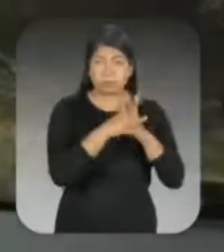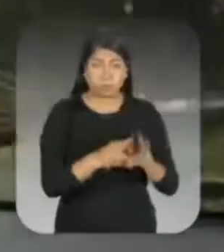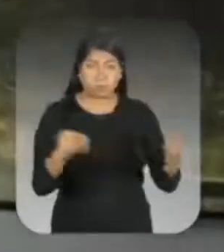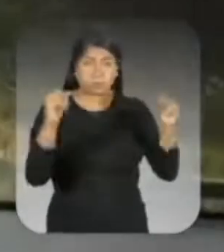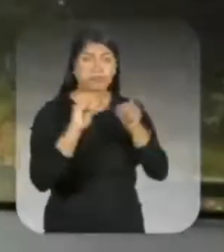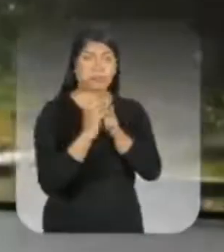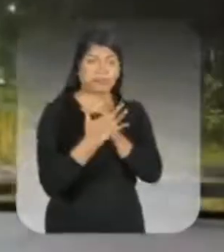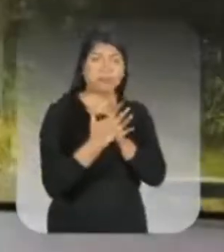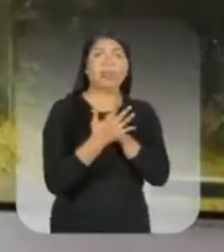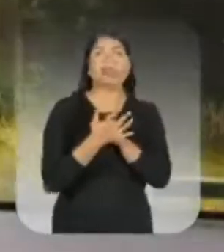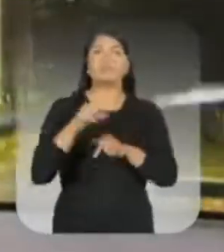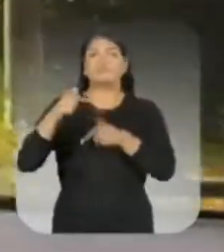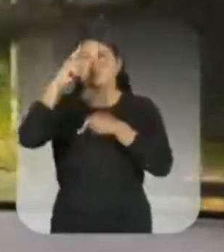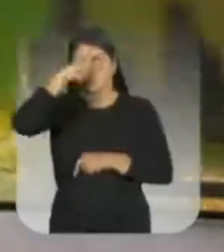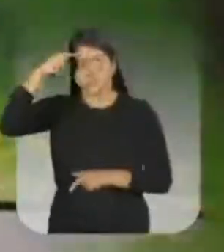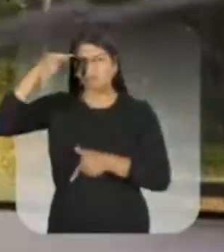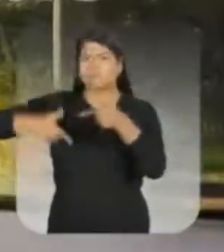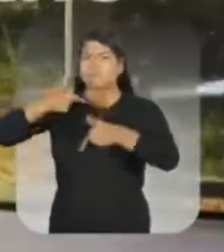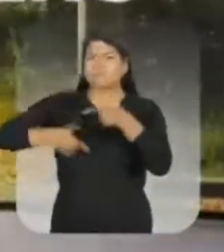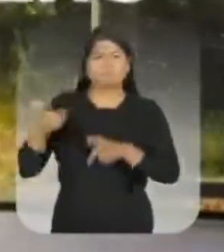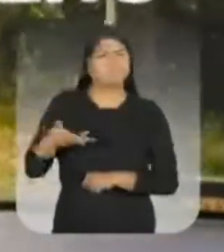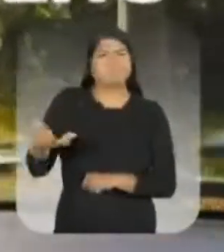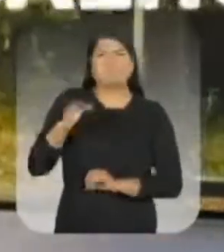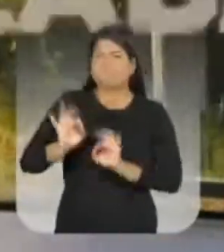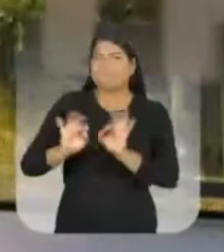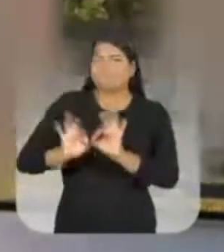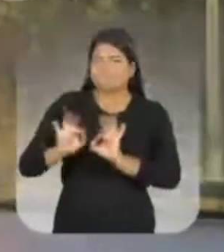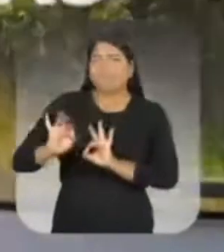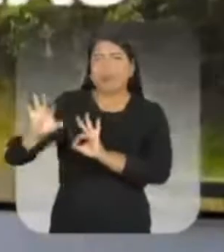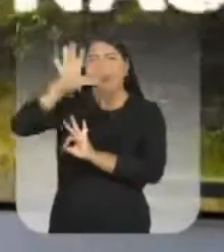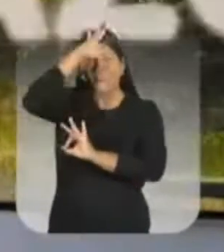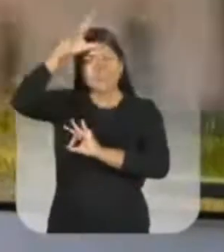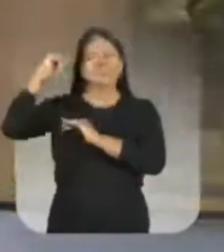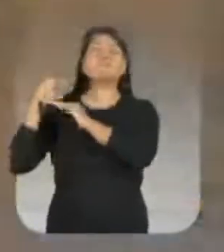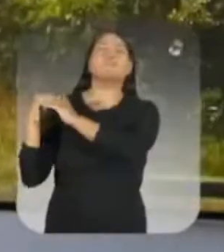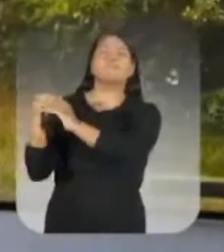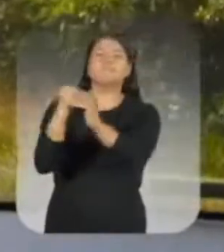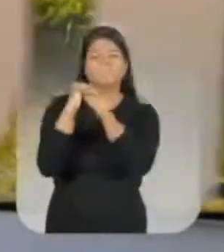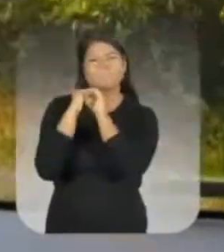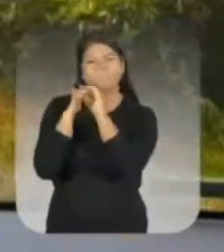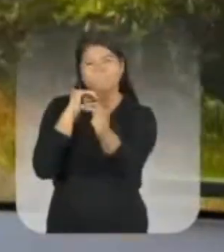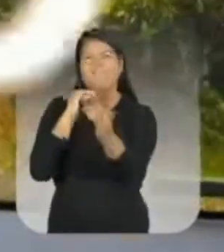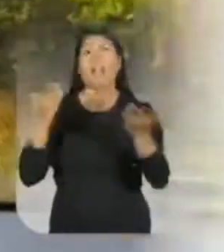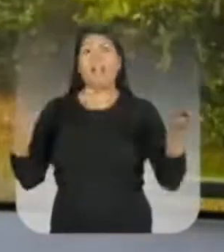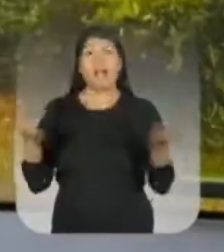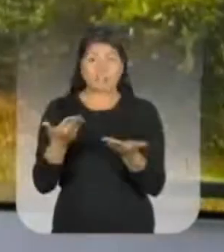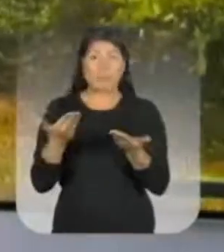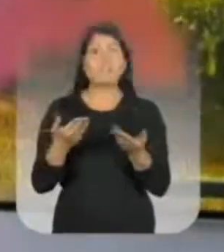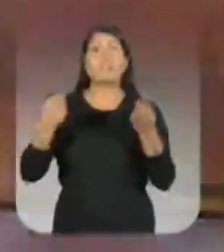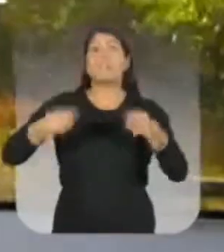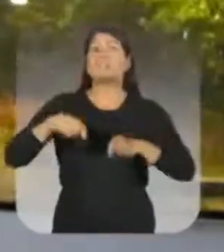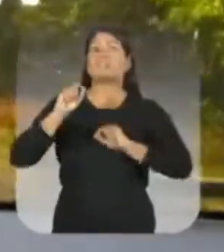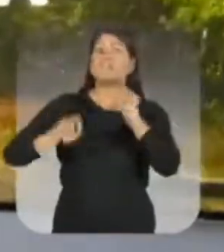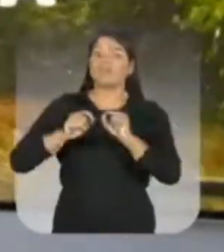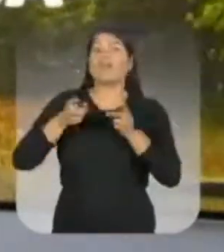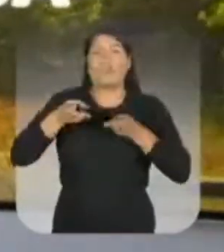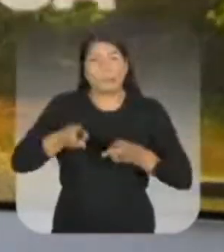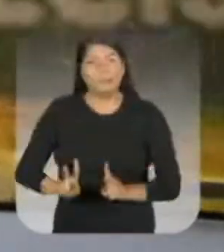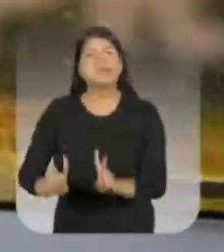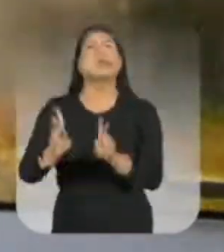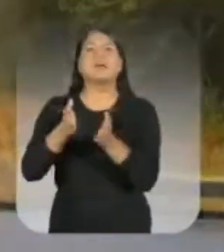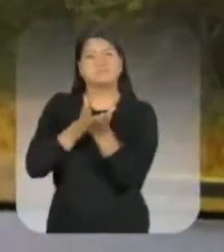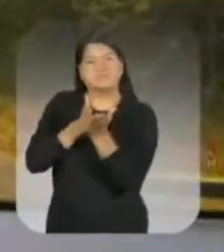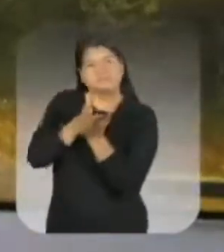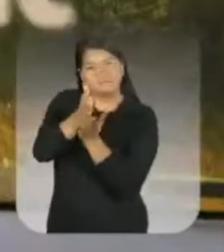Passada a tempestade, Wilson acelerou seu trabalho para colocar o Amazonas no rumo certo. E agora, tudo o que ele precisa